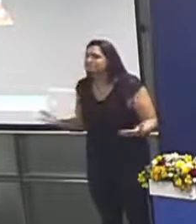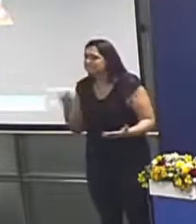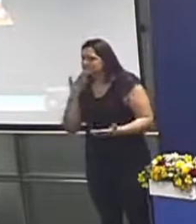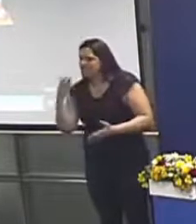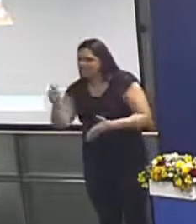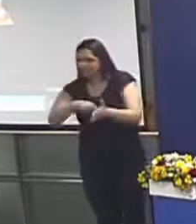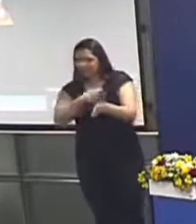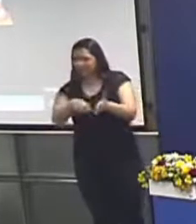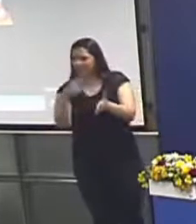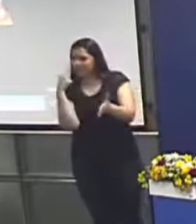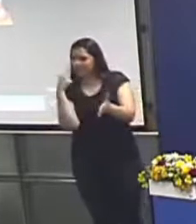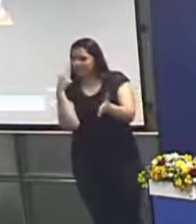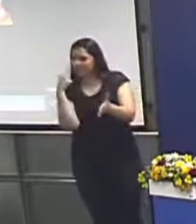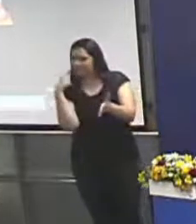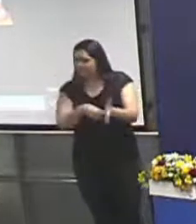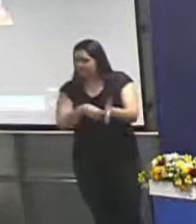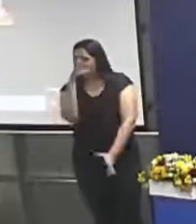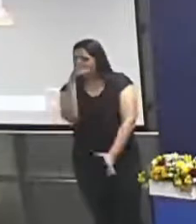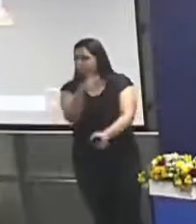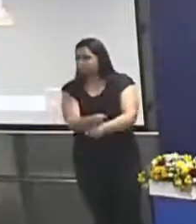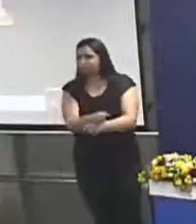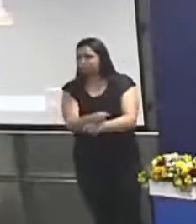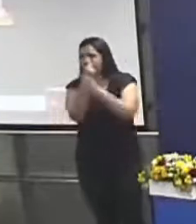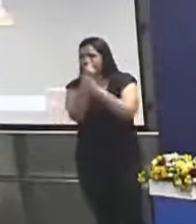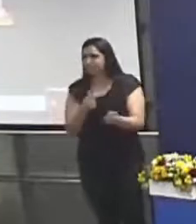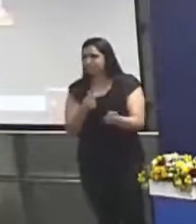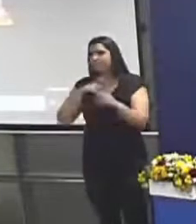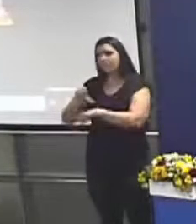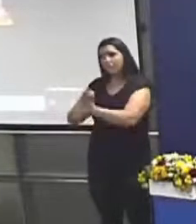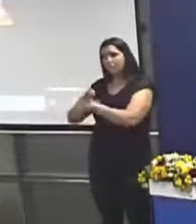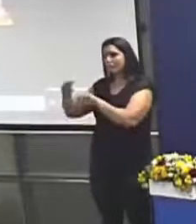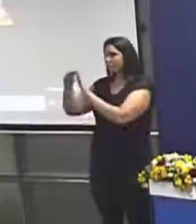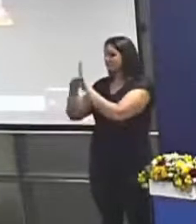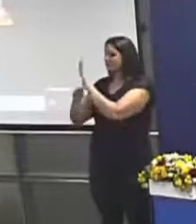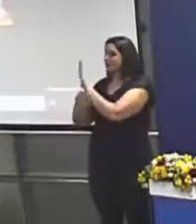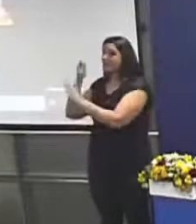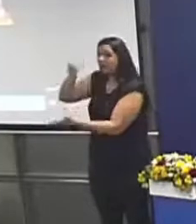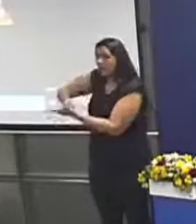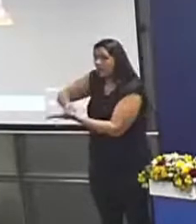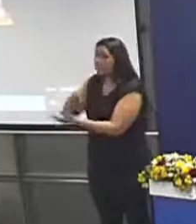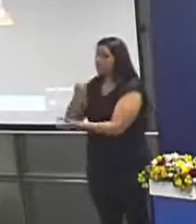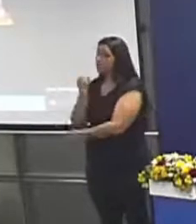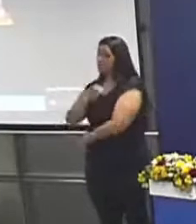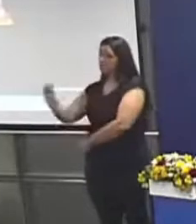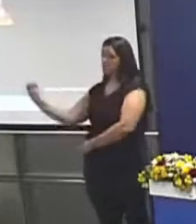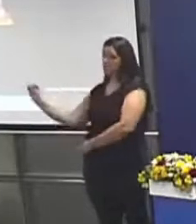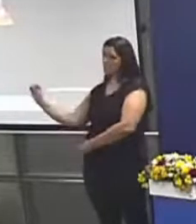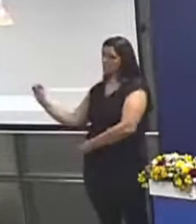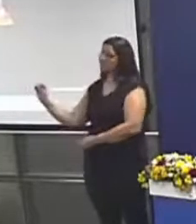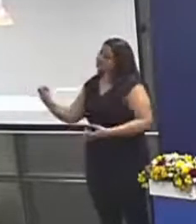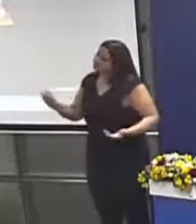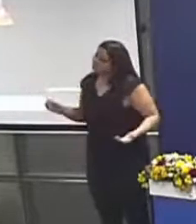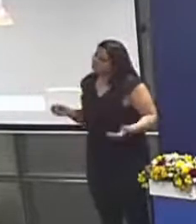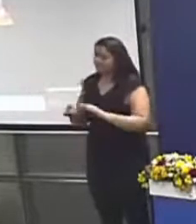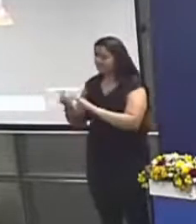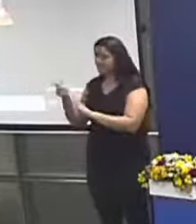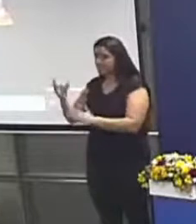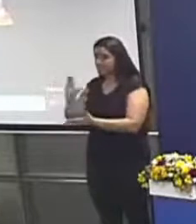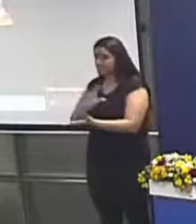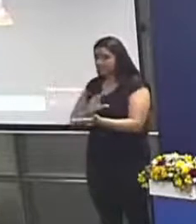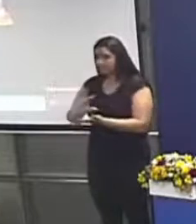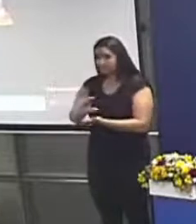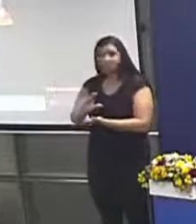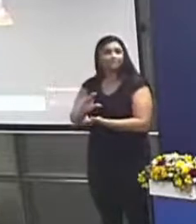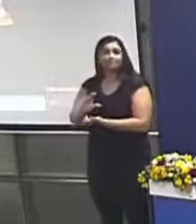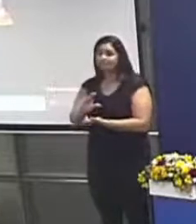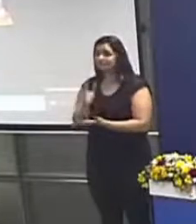auditoria. Taxar as fortunas tá na Constituição. Ainda não cumpriram a determinação. Com patrimônio público, o processo é